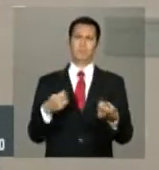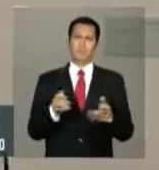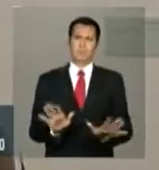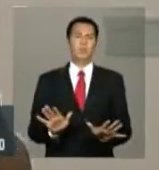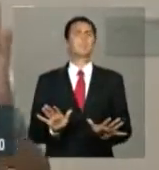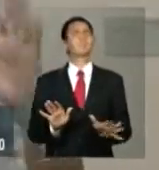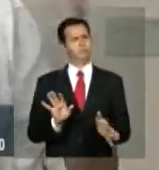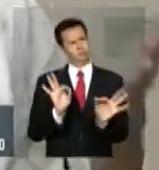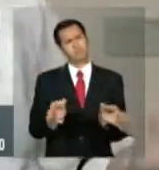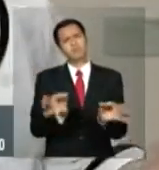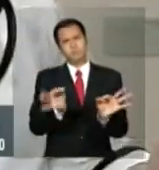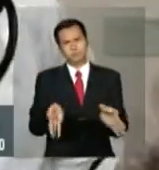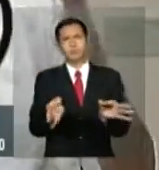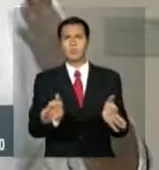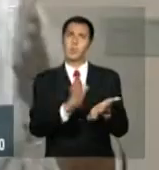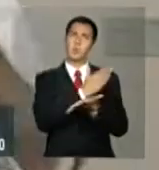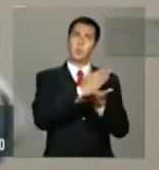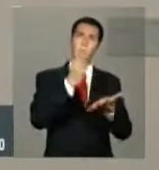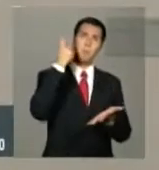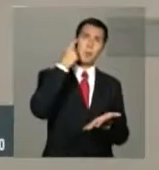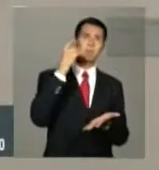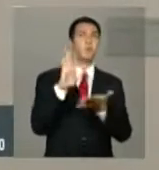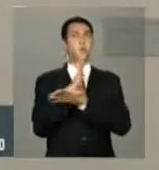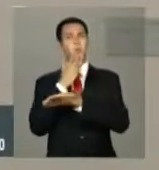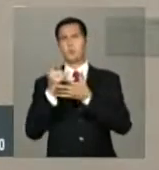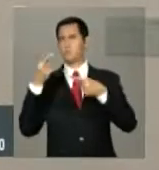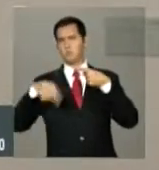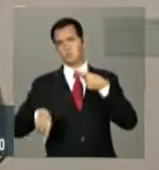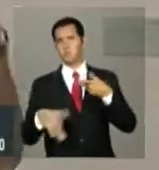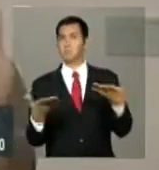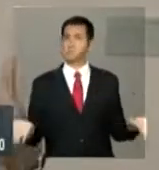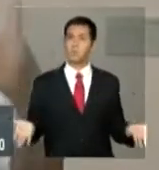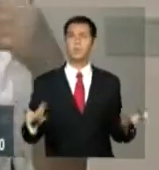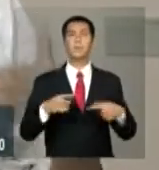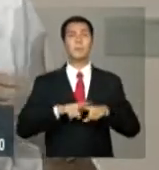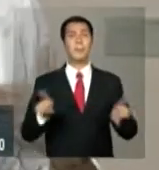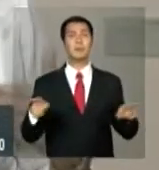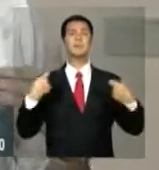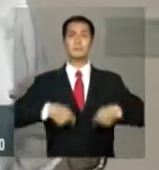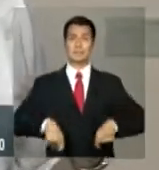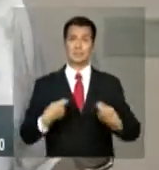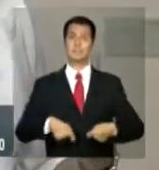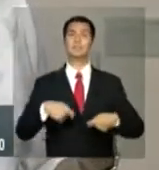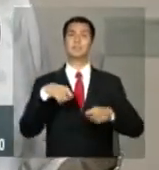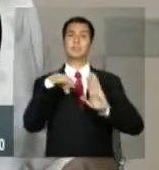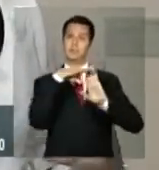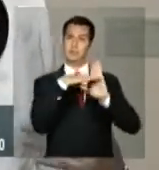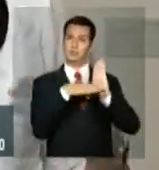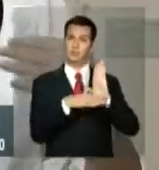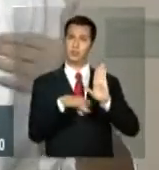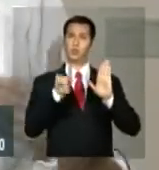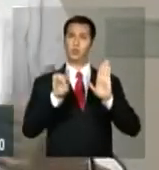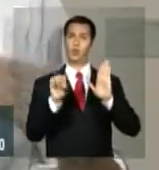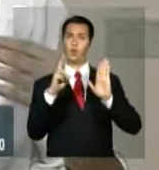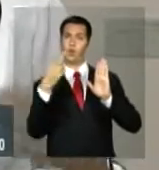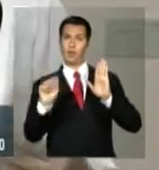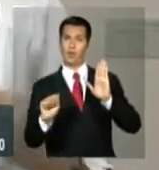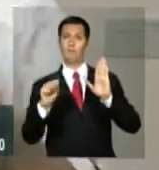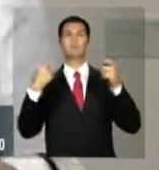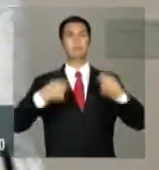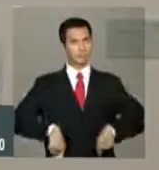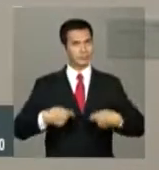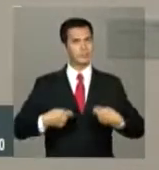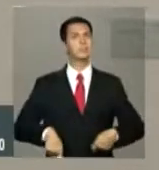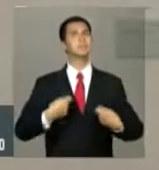Perfeitamente. Alguns acham isso, outros não acham isso. Mas há que retomar a rodada de Doha sem a